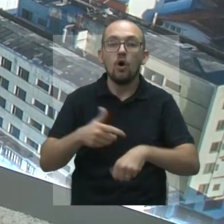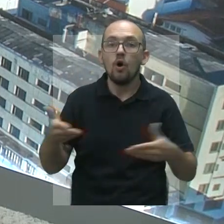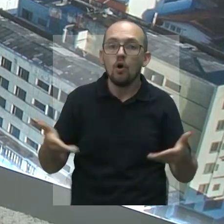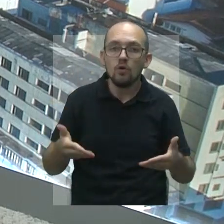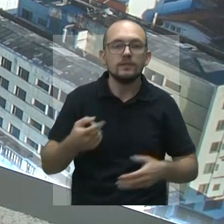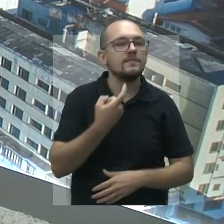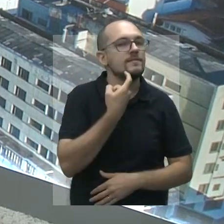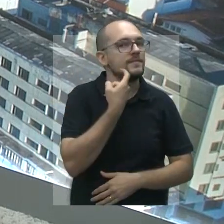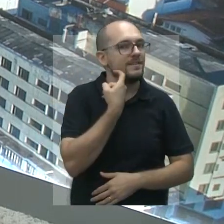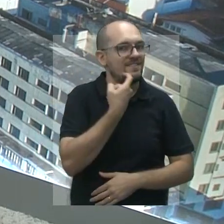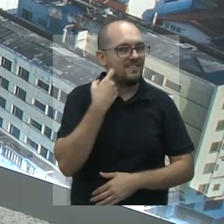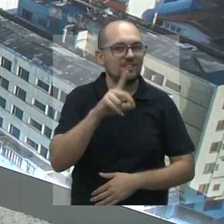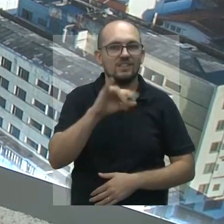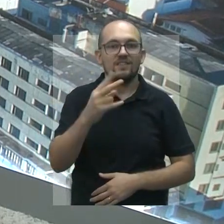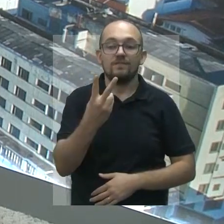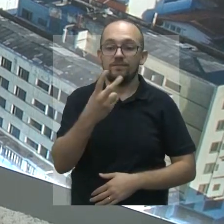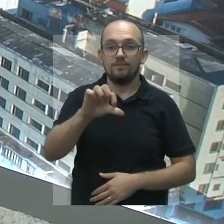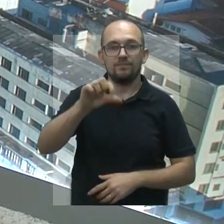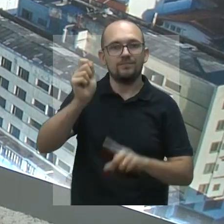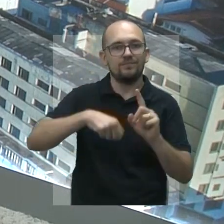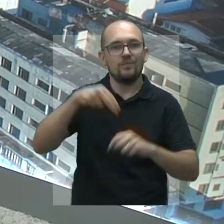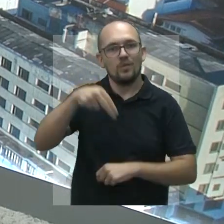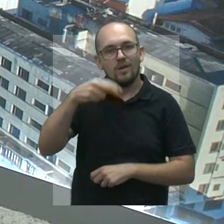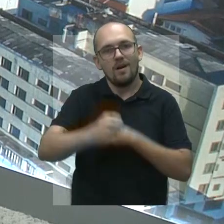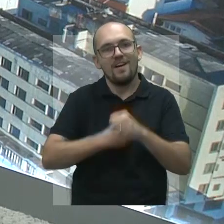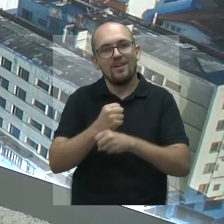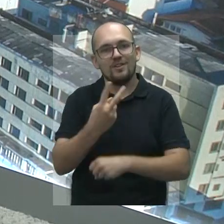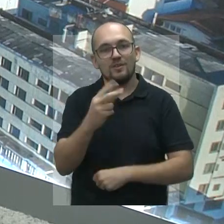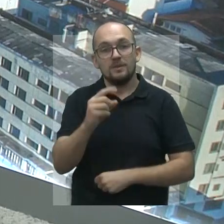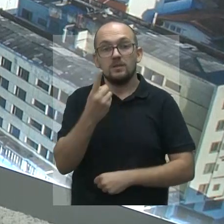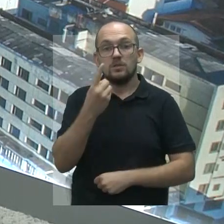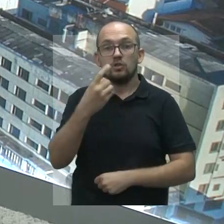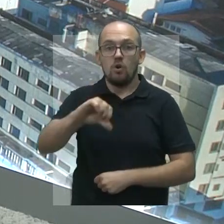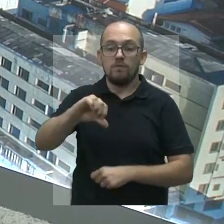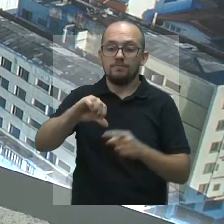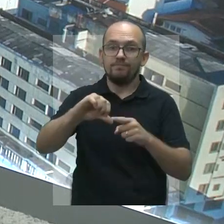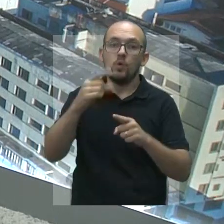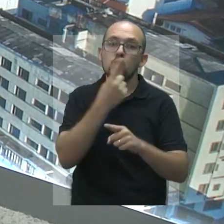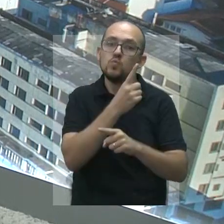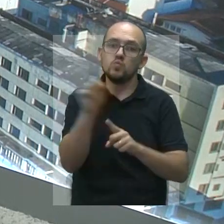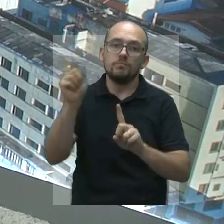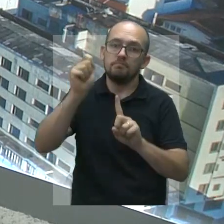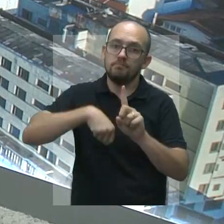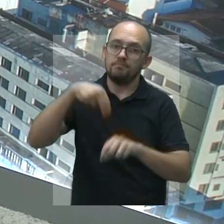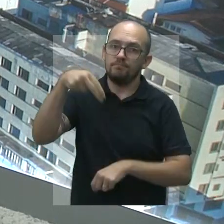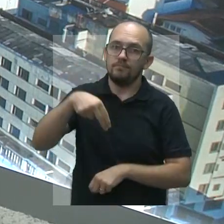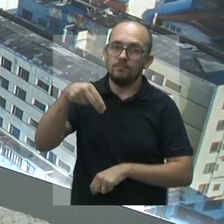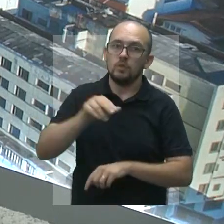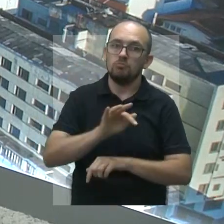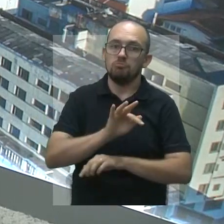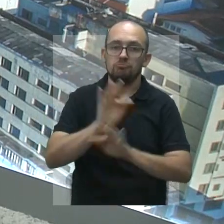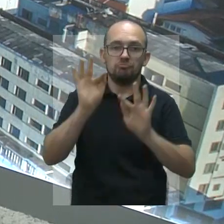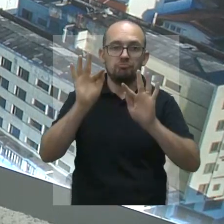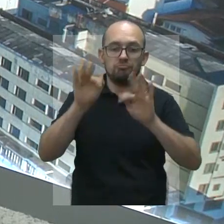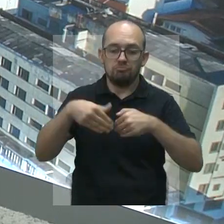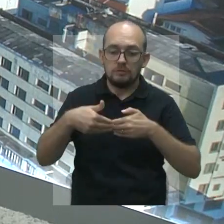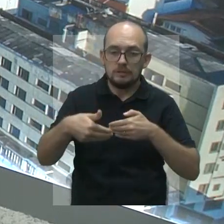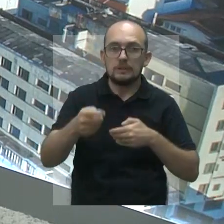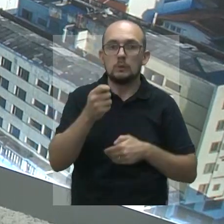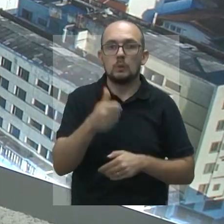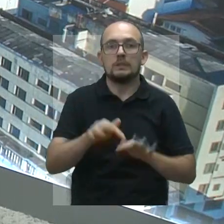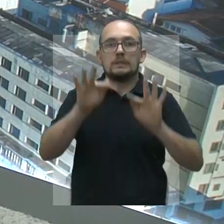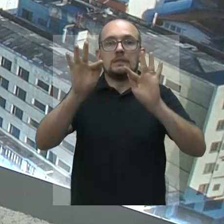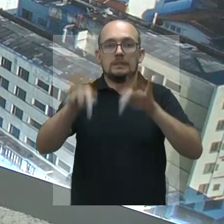dia 29 de novembro de 2019, o último programa do mês de novembro. Já seguimos para a reta final do ano